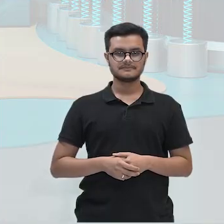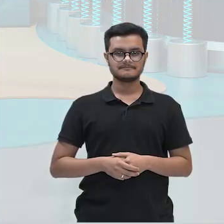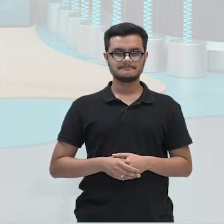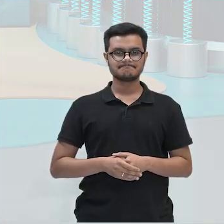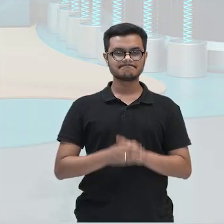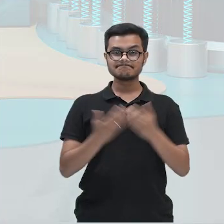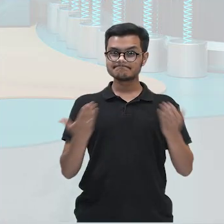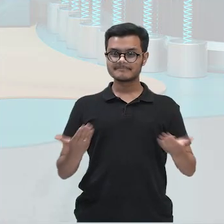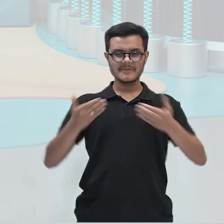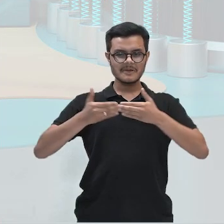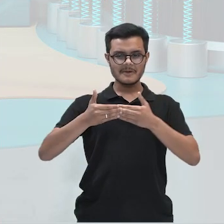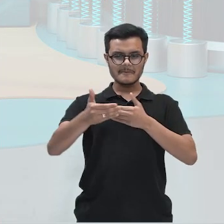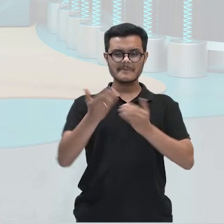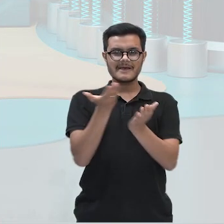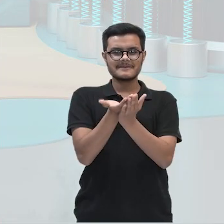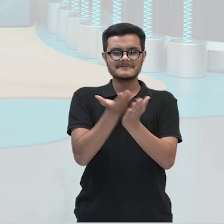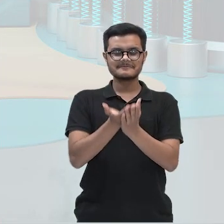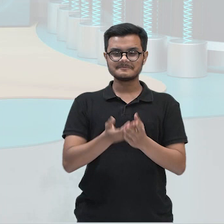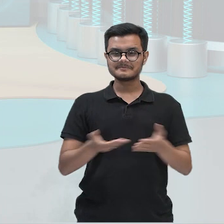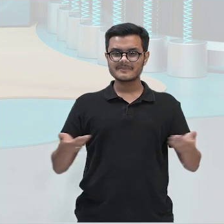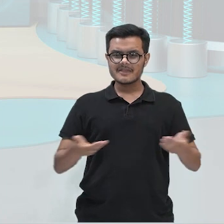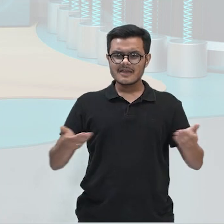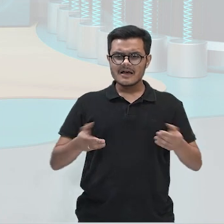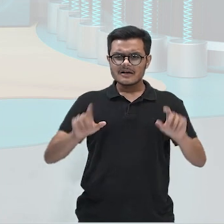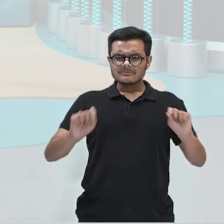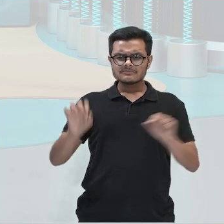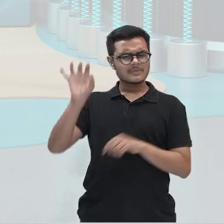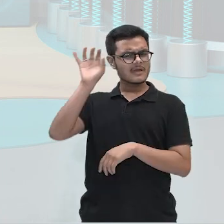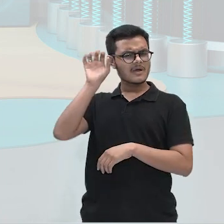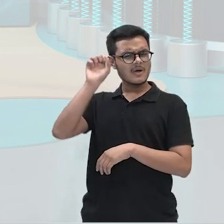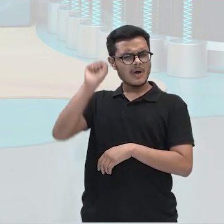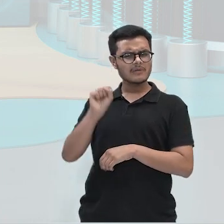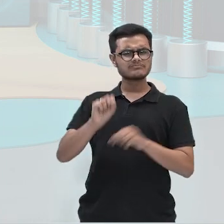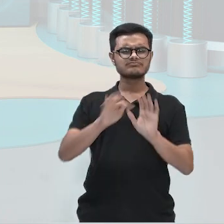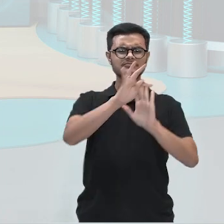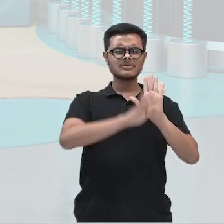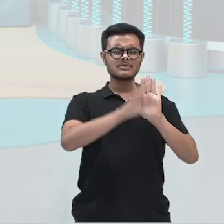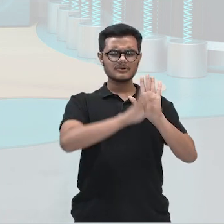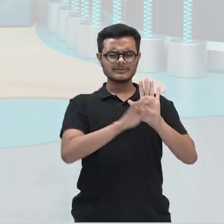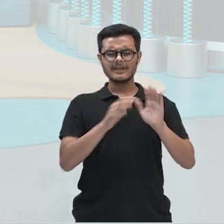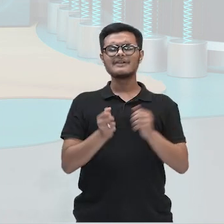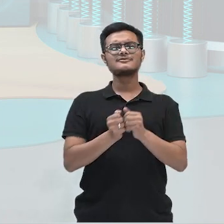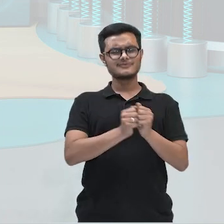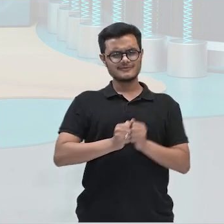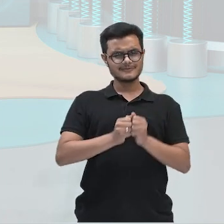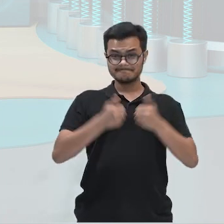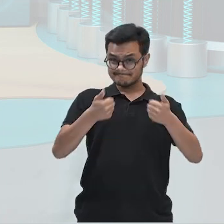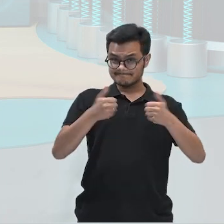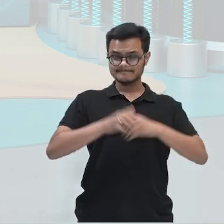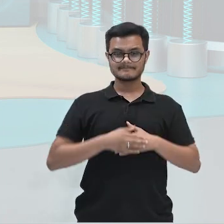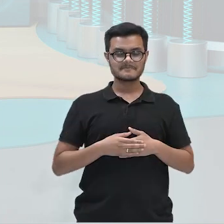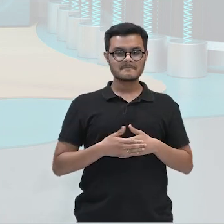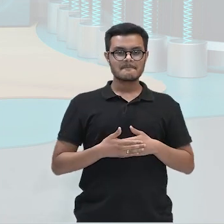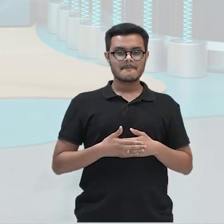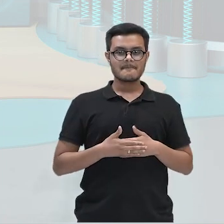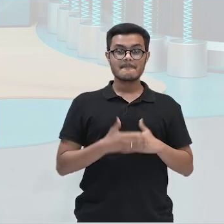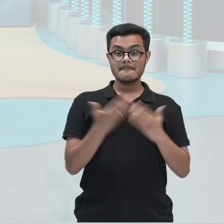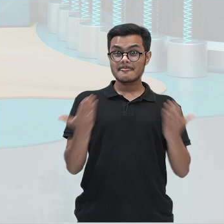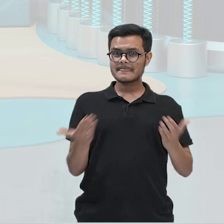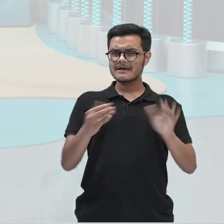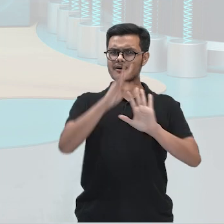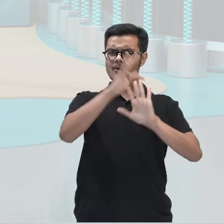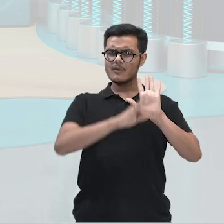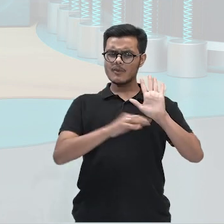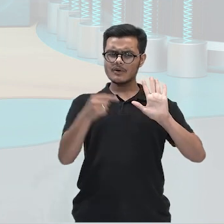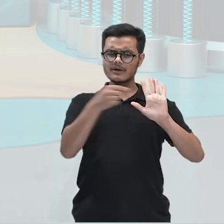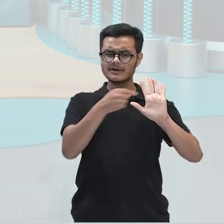Vamos iniciar agora ouvindo um pequeno texto aqui junto comigo, certo? E esse texto